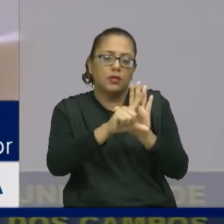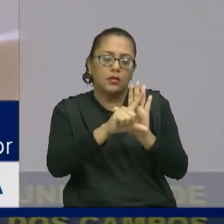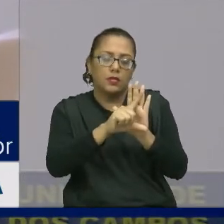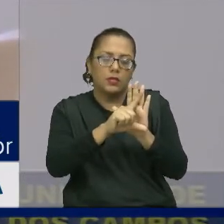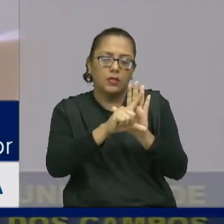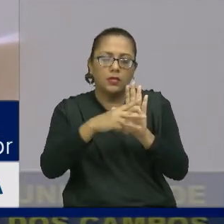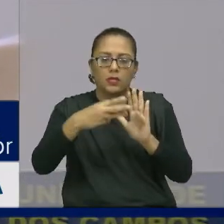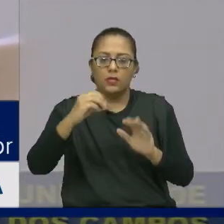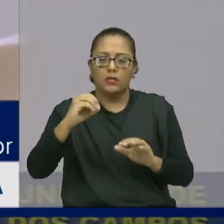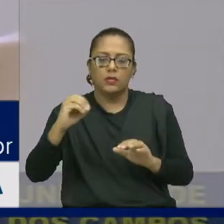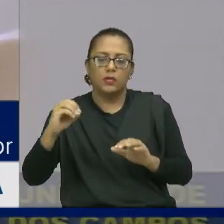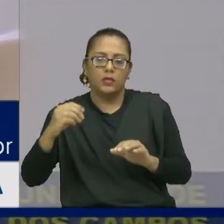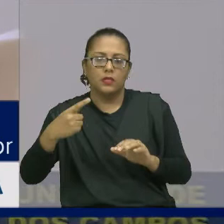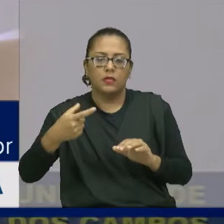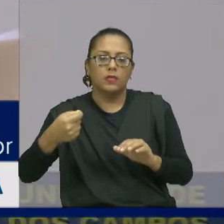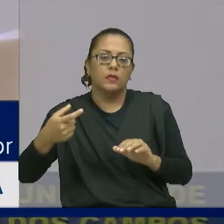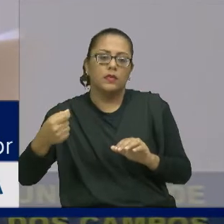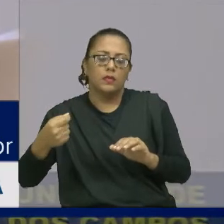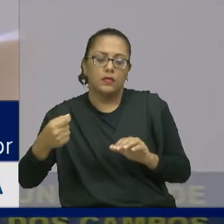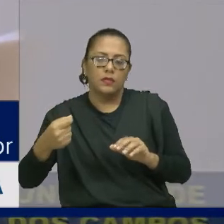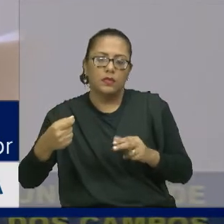300-2020, de autoria do Poder Executivo.